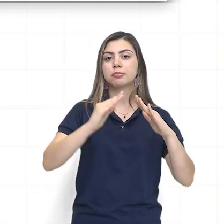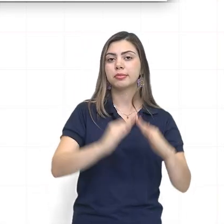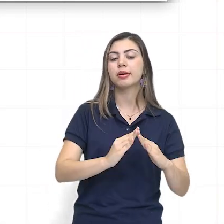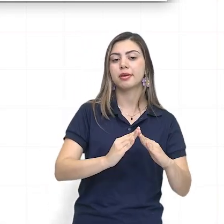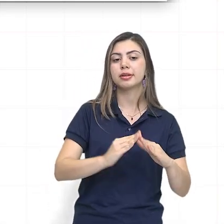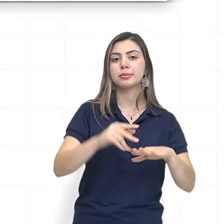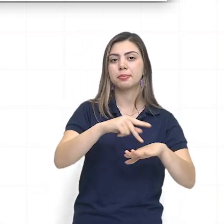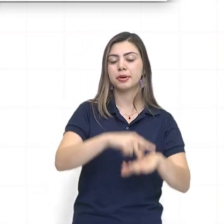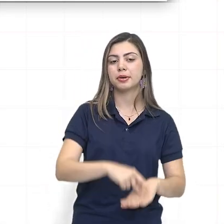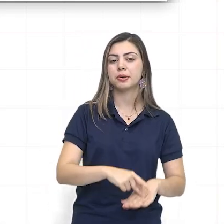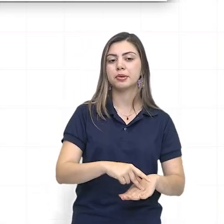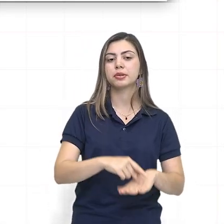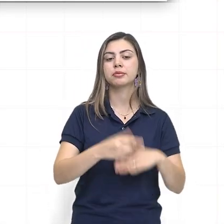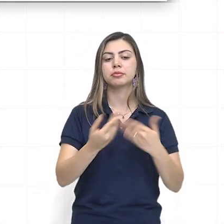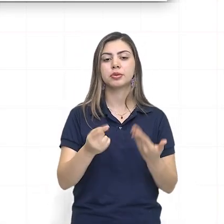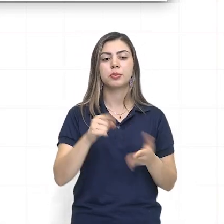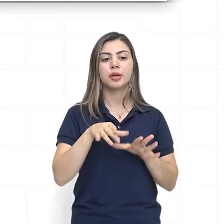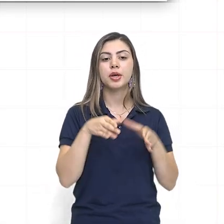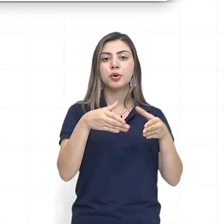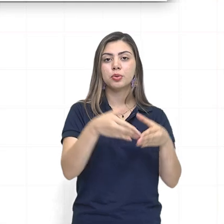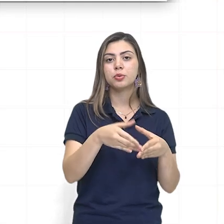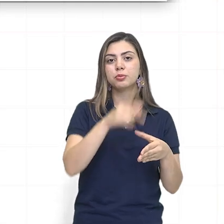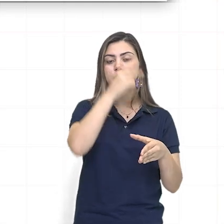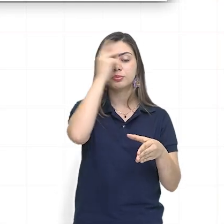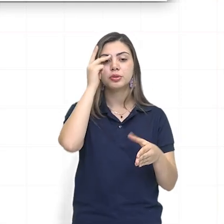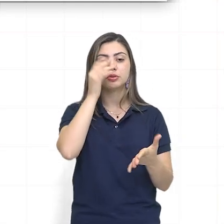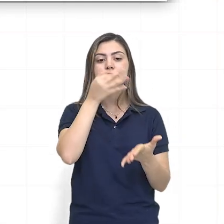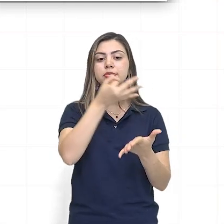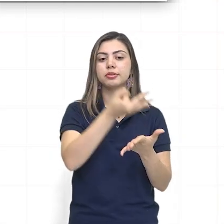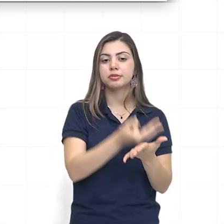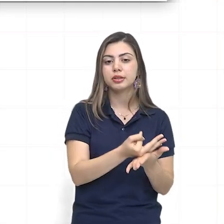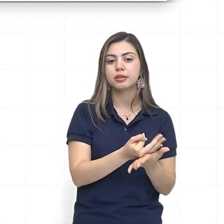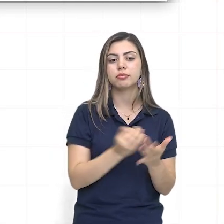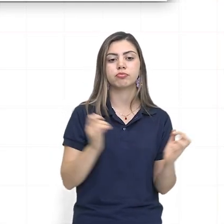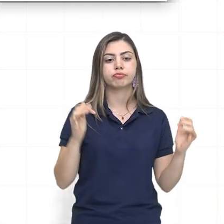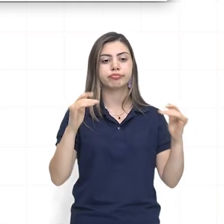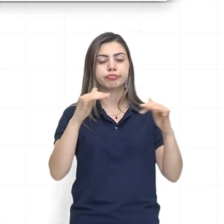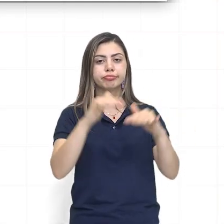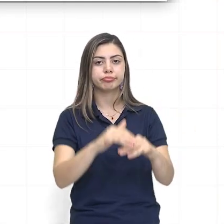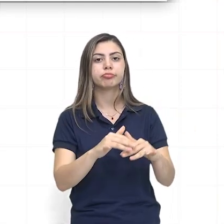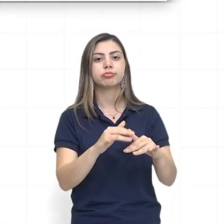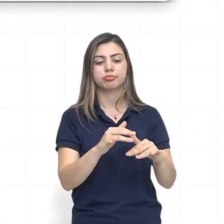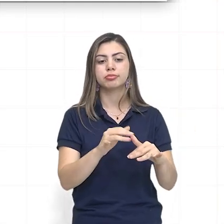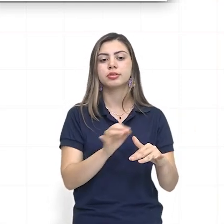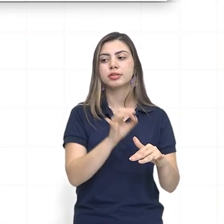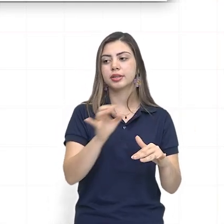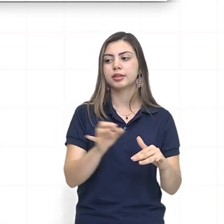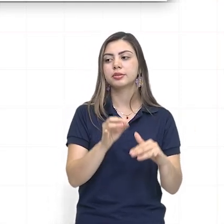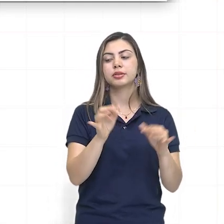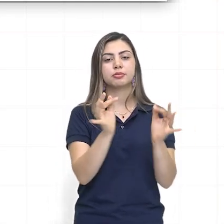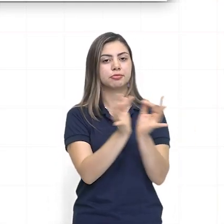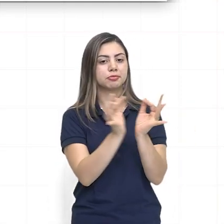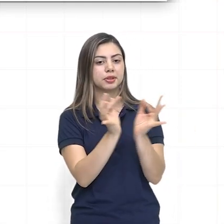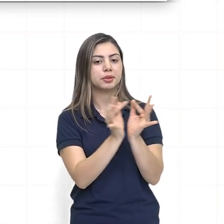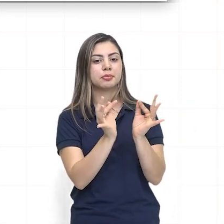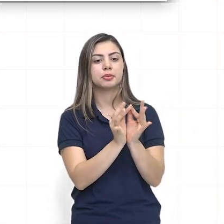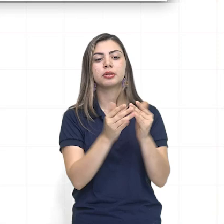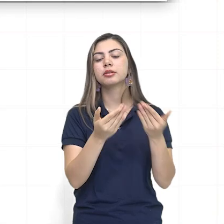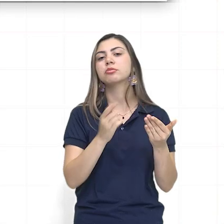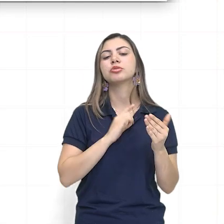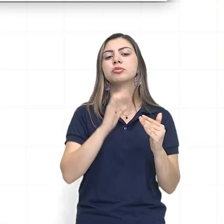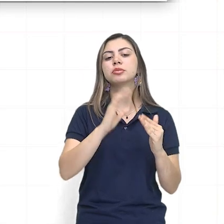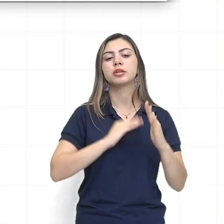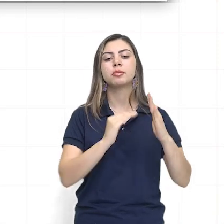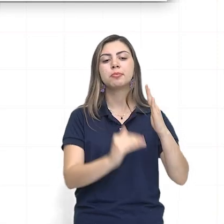A paróquia é uma congregação, então, de fiéis que se reuniam no templo religioso. Acima dele estava, então,